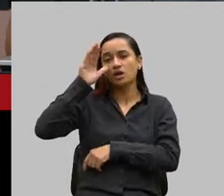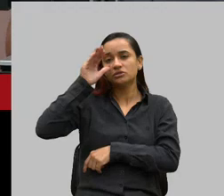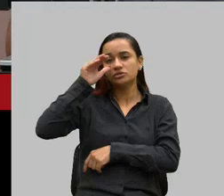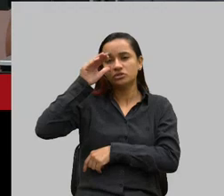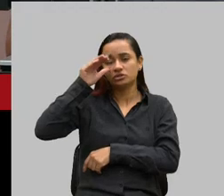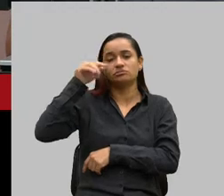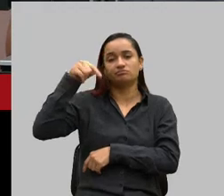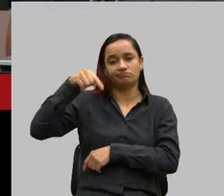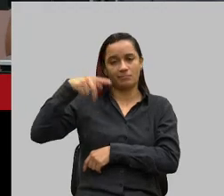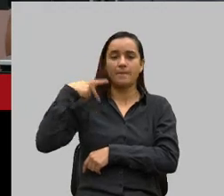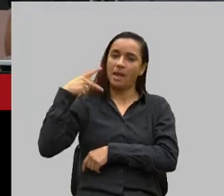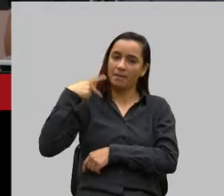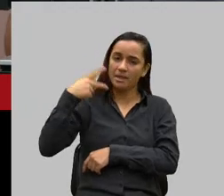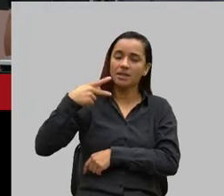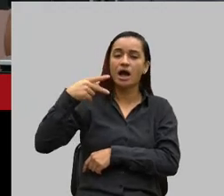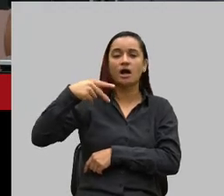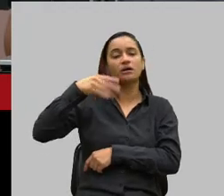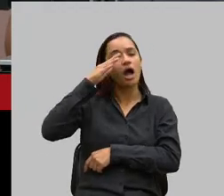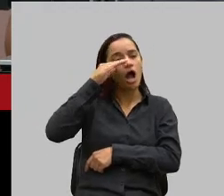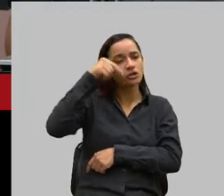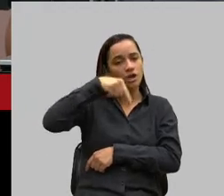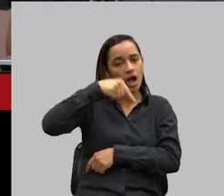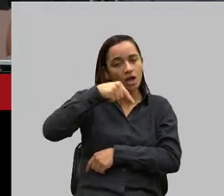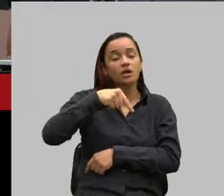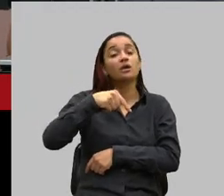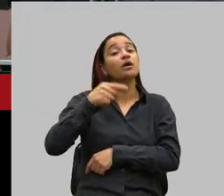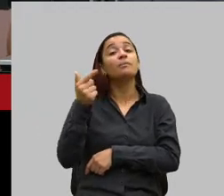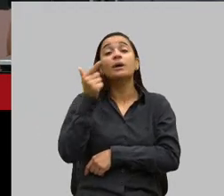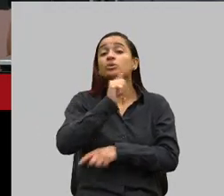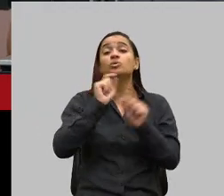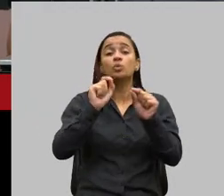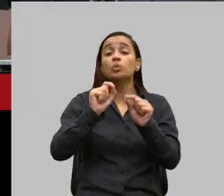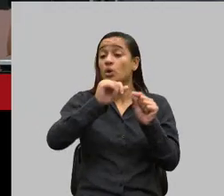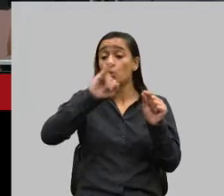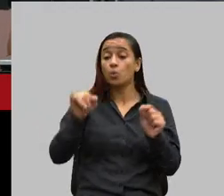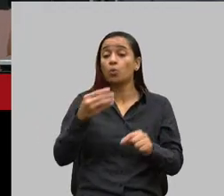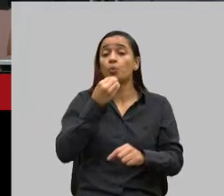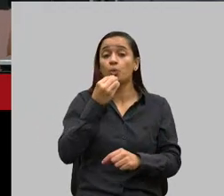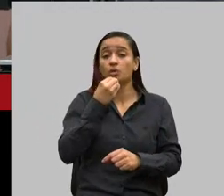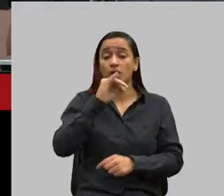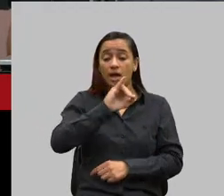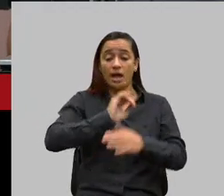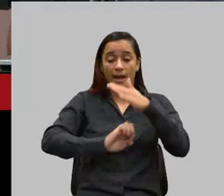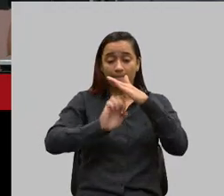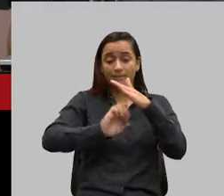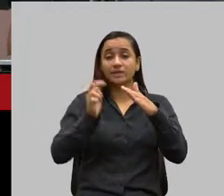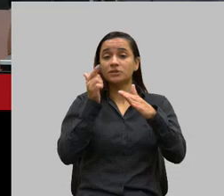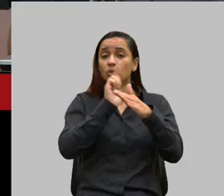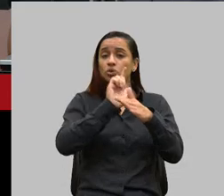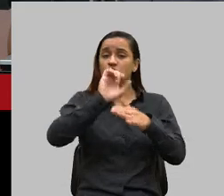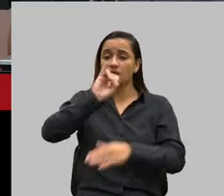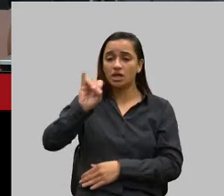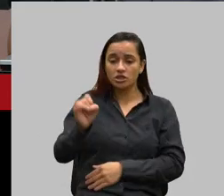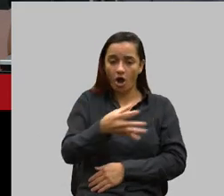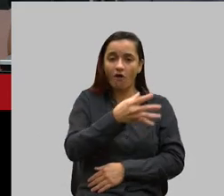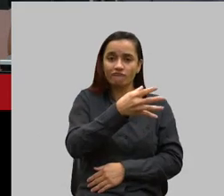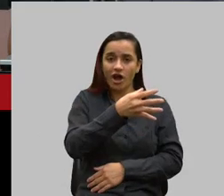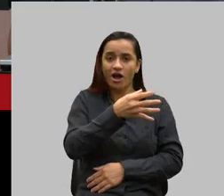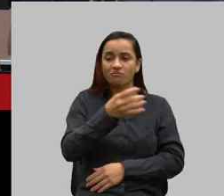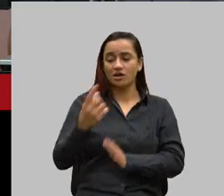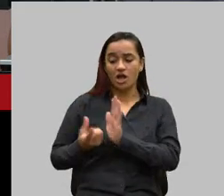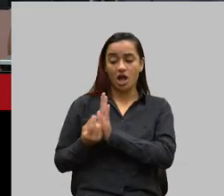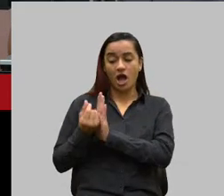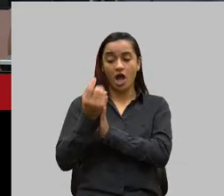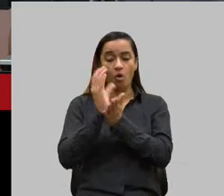do minas que é oportunidade paraa sua empresa poder Inovar com o recurso eh